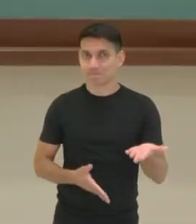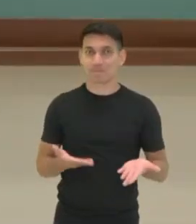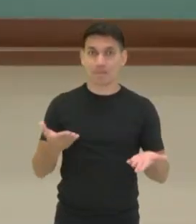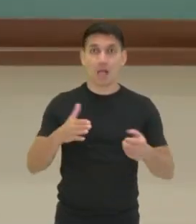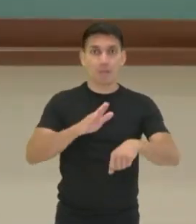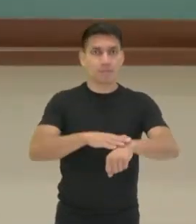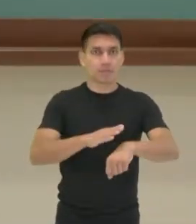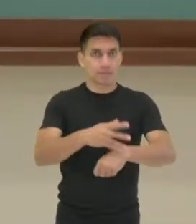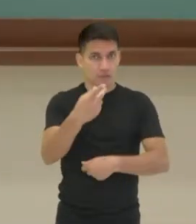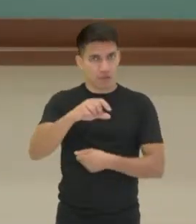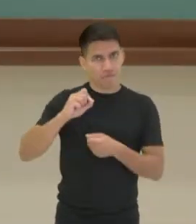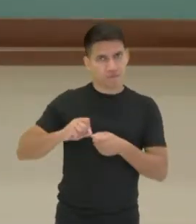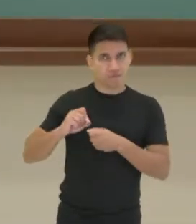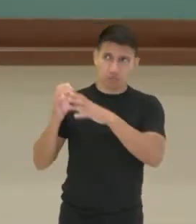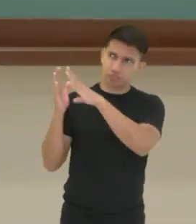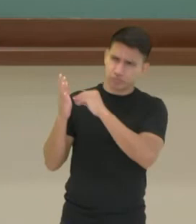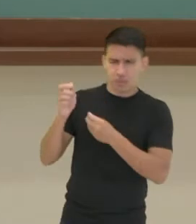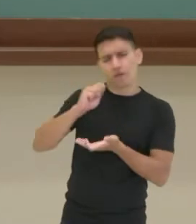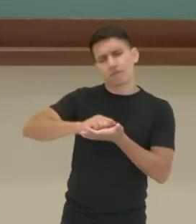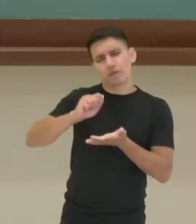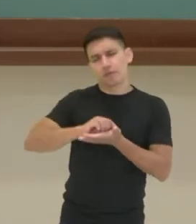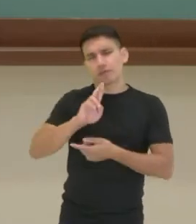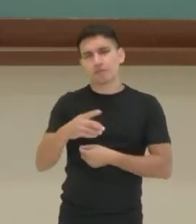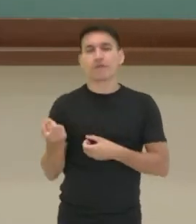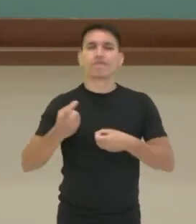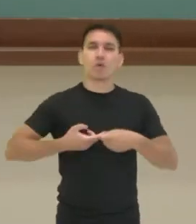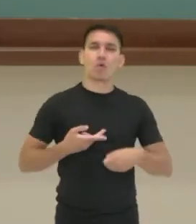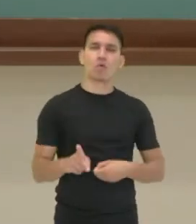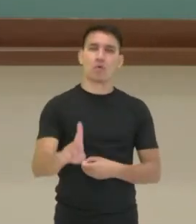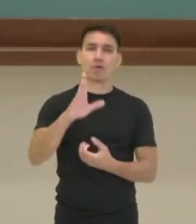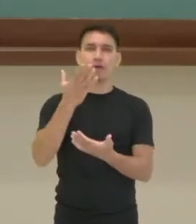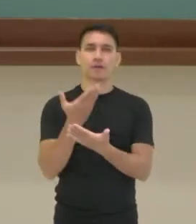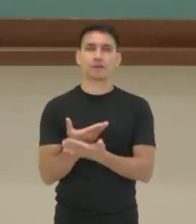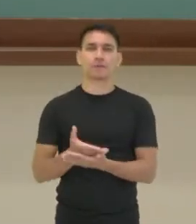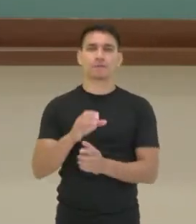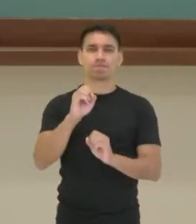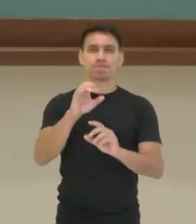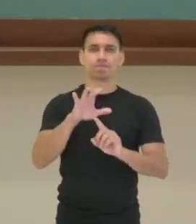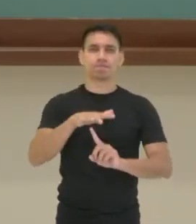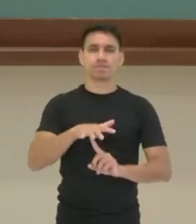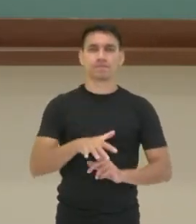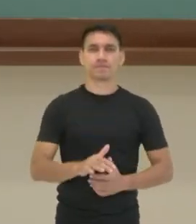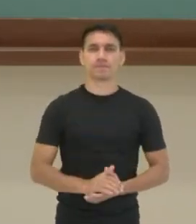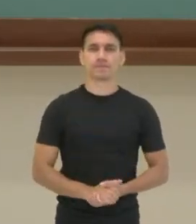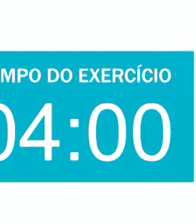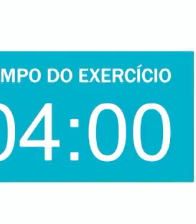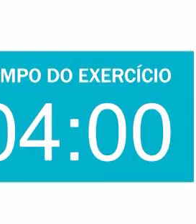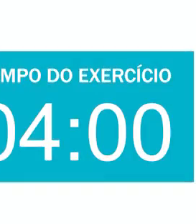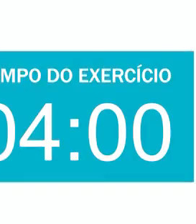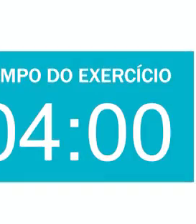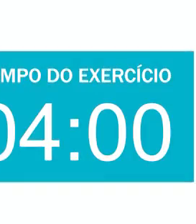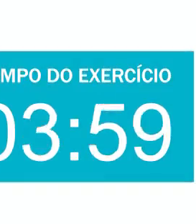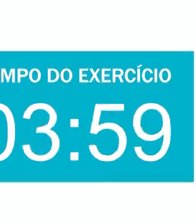dar um tempinho para vocês escreverem e já voltamos com mais Aula Paraná.